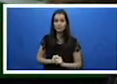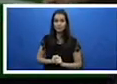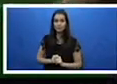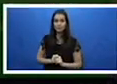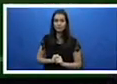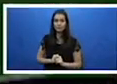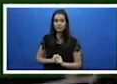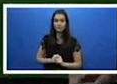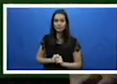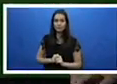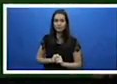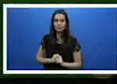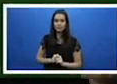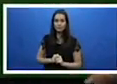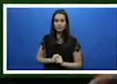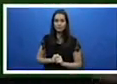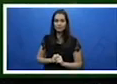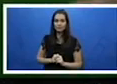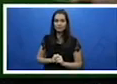e fim.